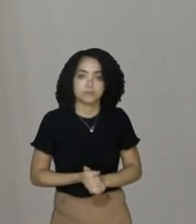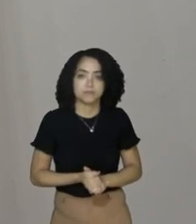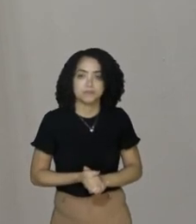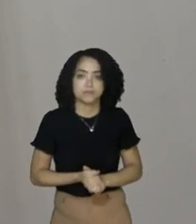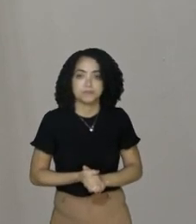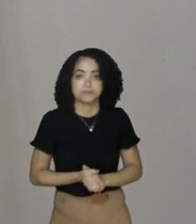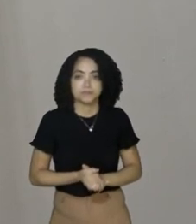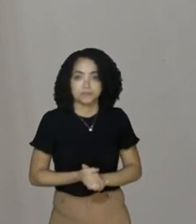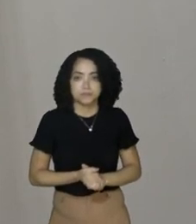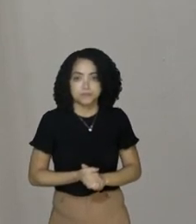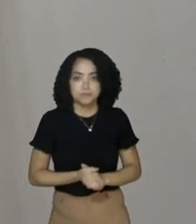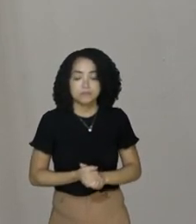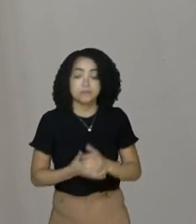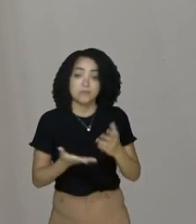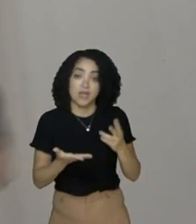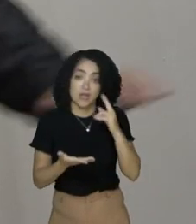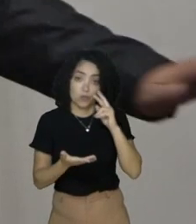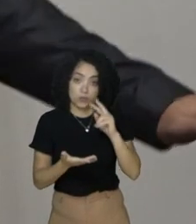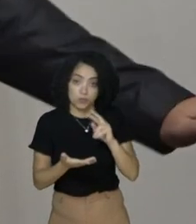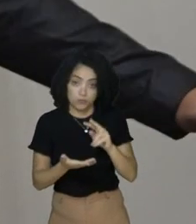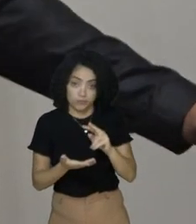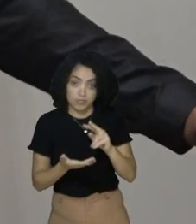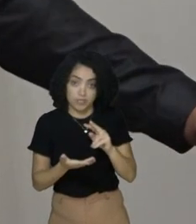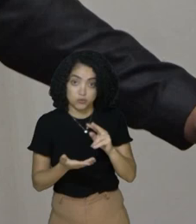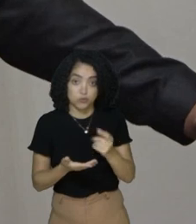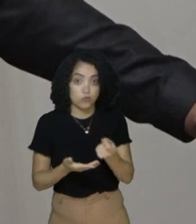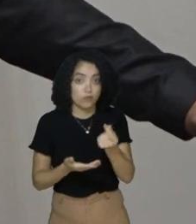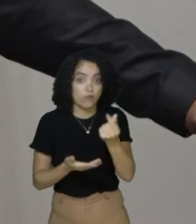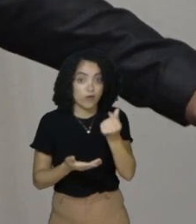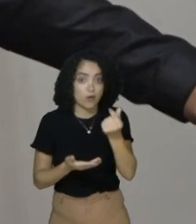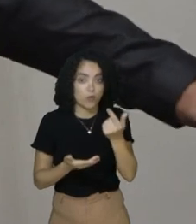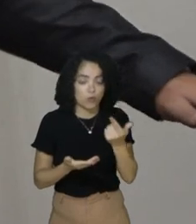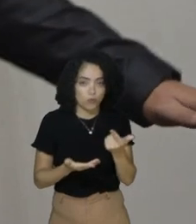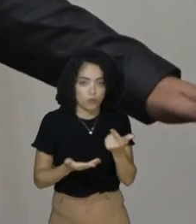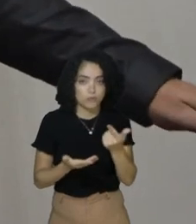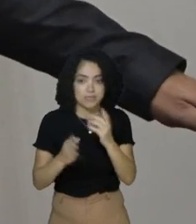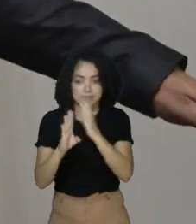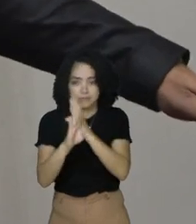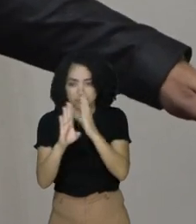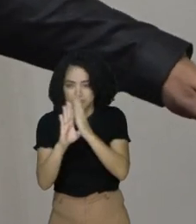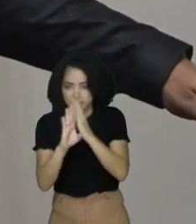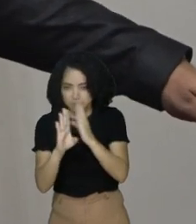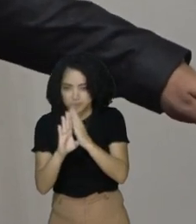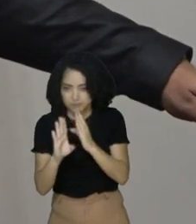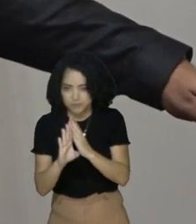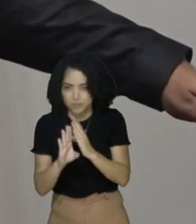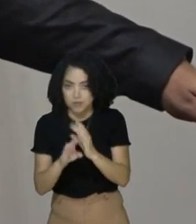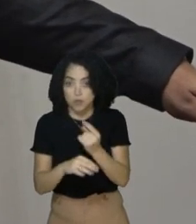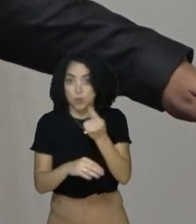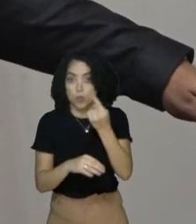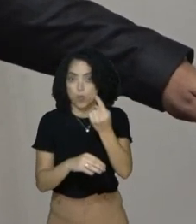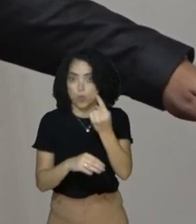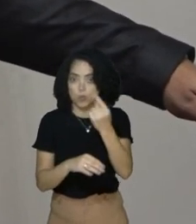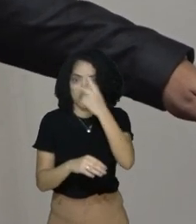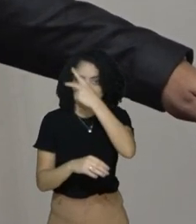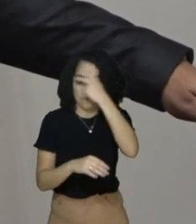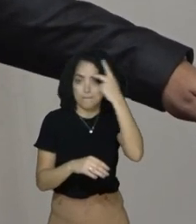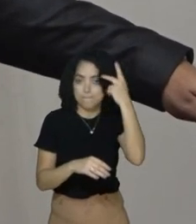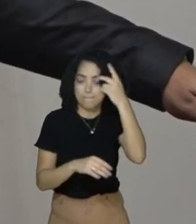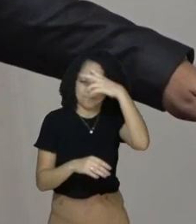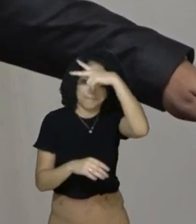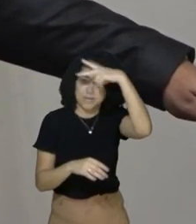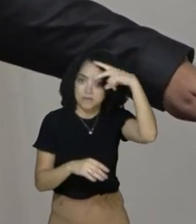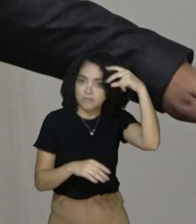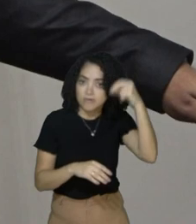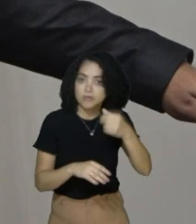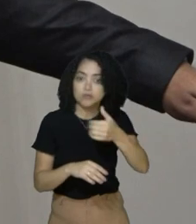agora, quando eu vejo o valor nessa operação mensageiro, um único prefeito, 100 milhões,